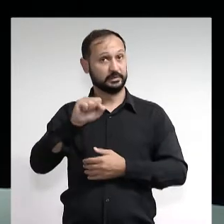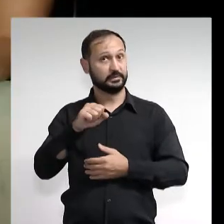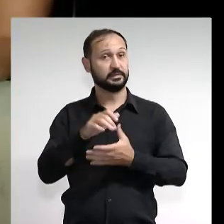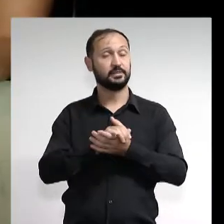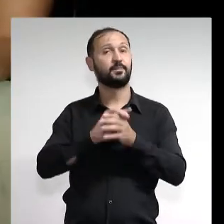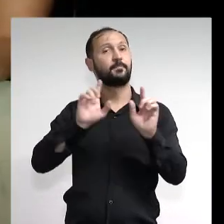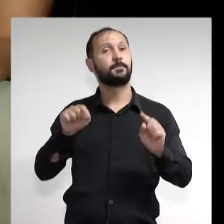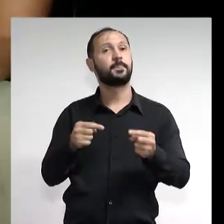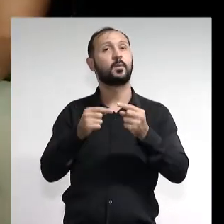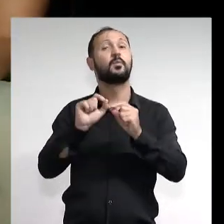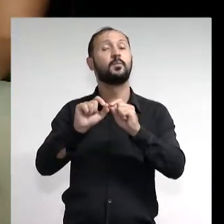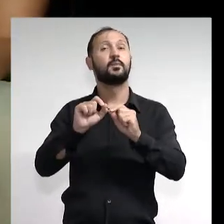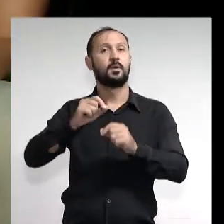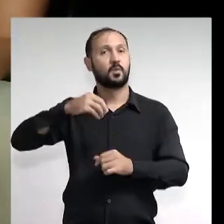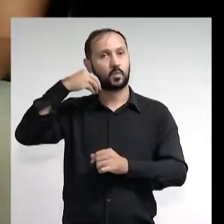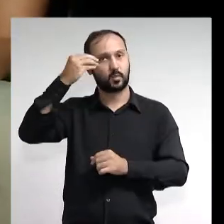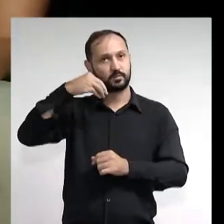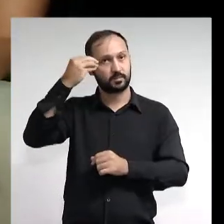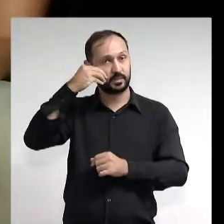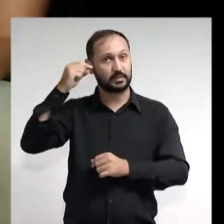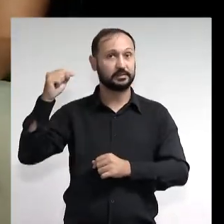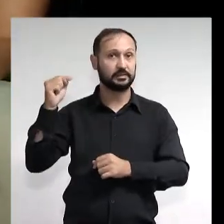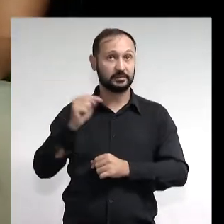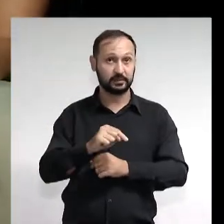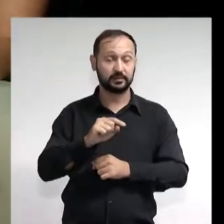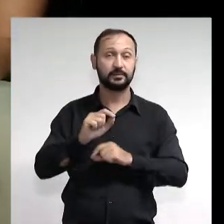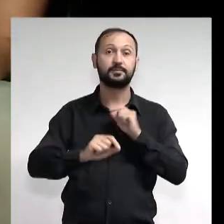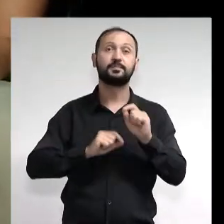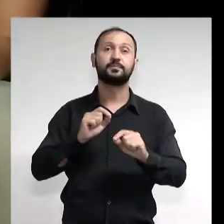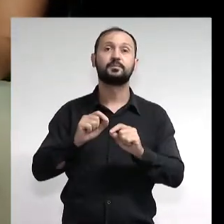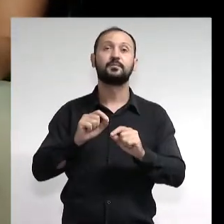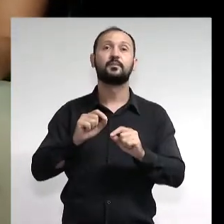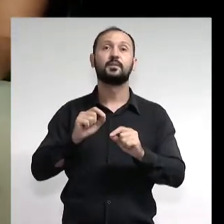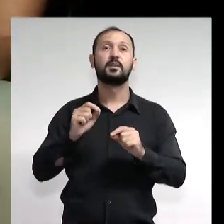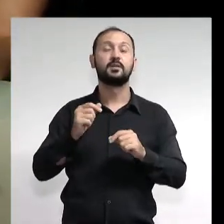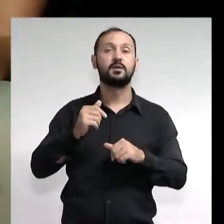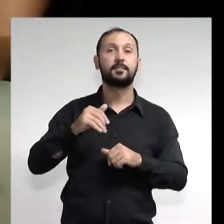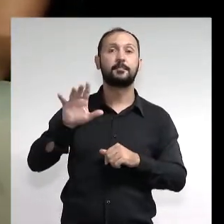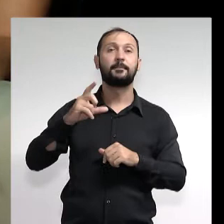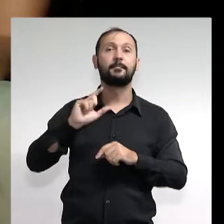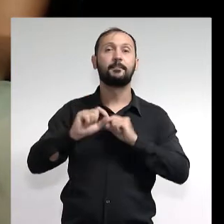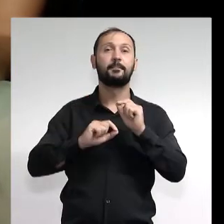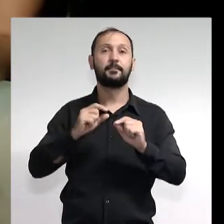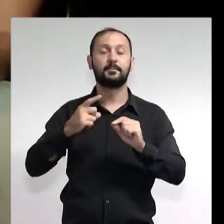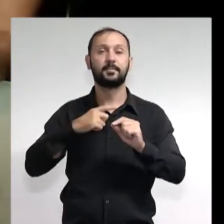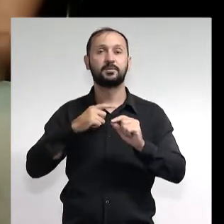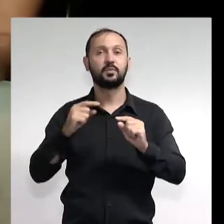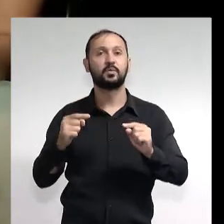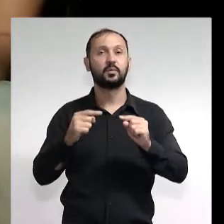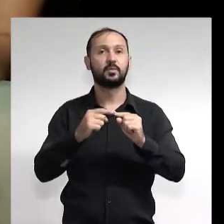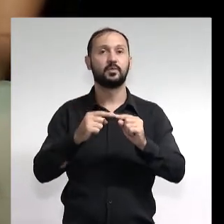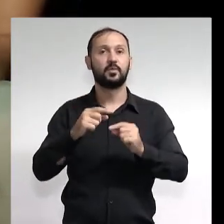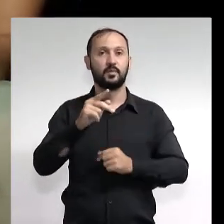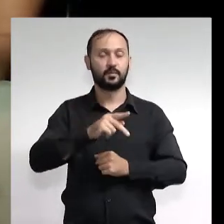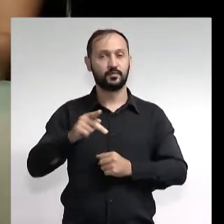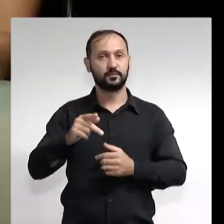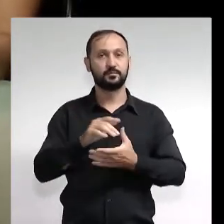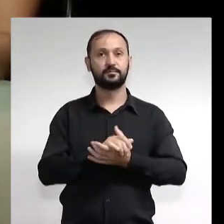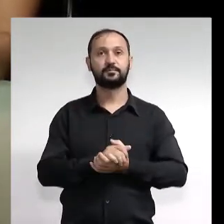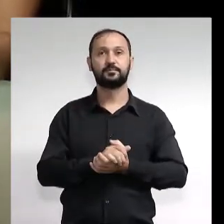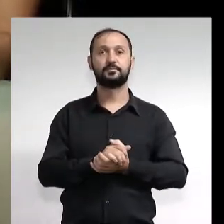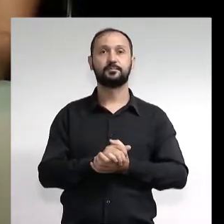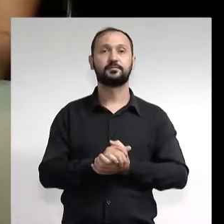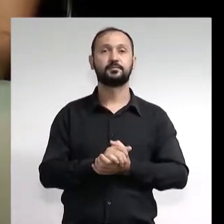literatura? Sim, tem muito mais a ver com a experiência dele do que de algo mais que está sendo feito em relação